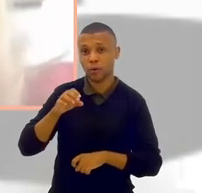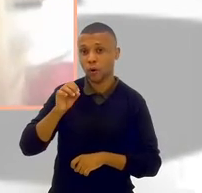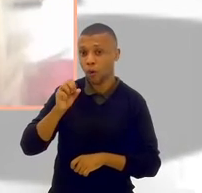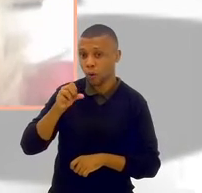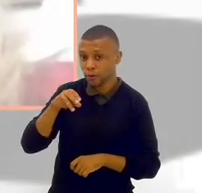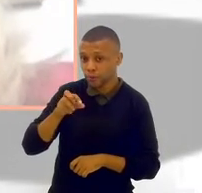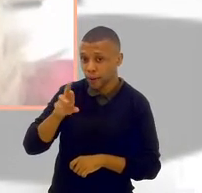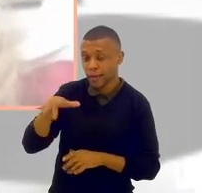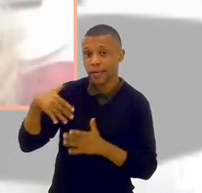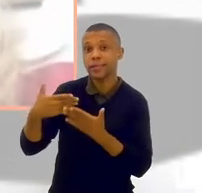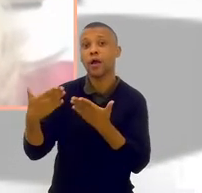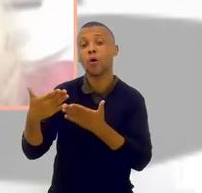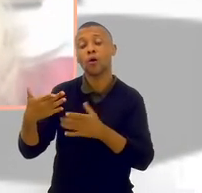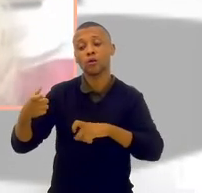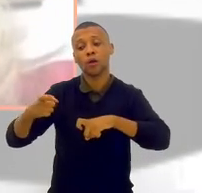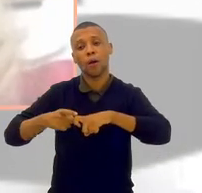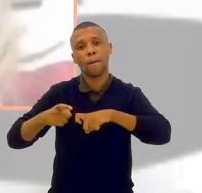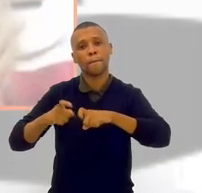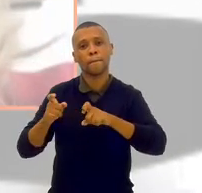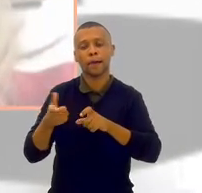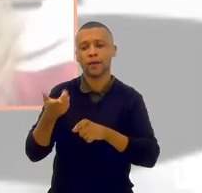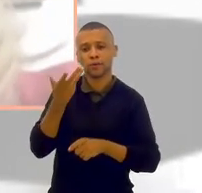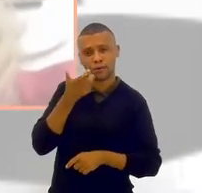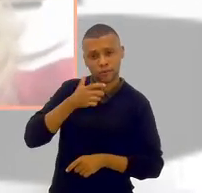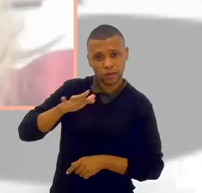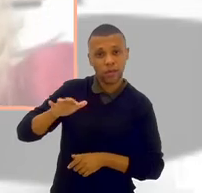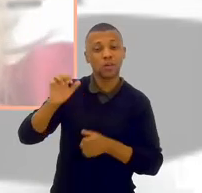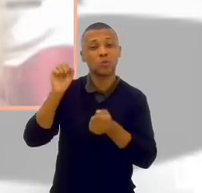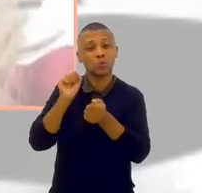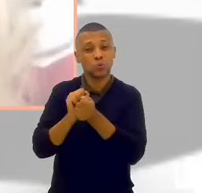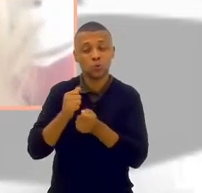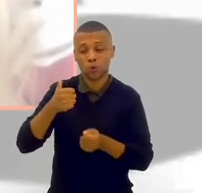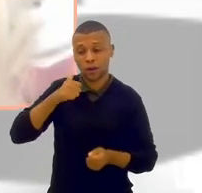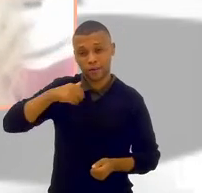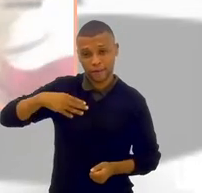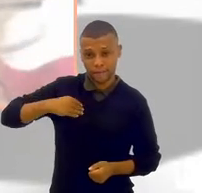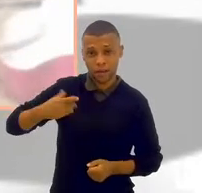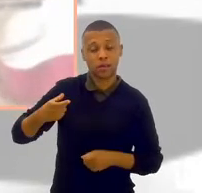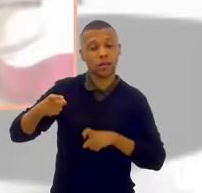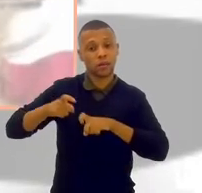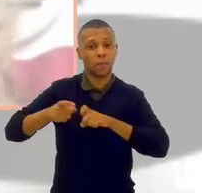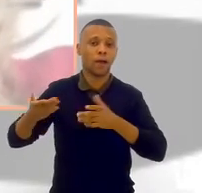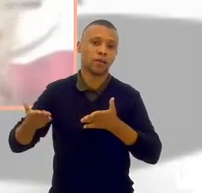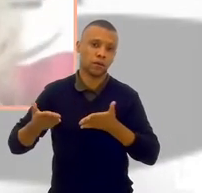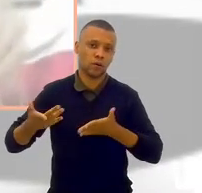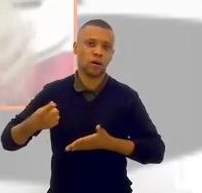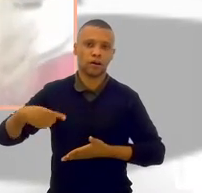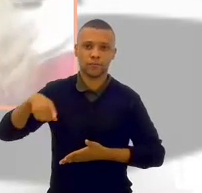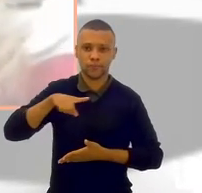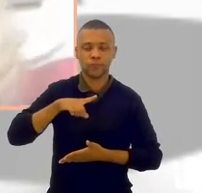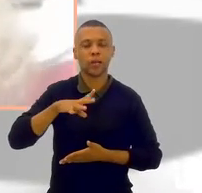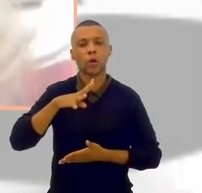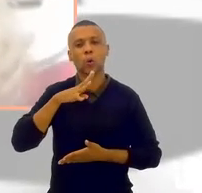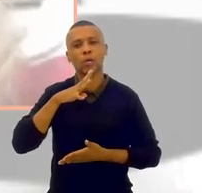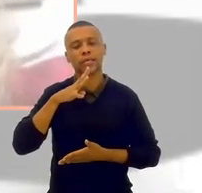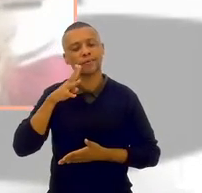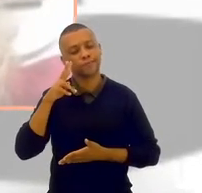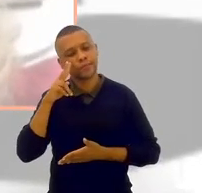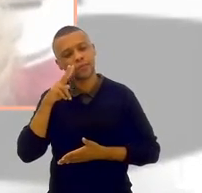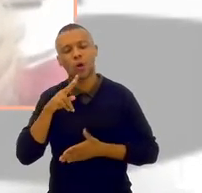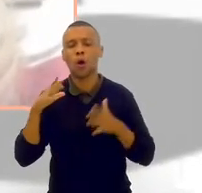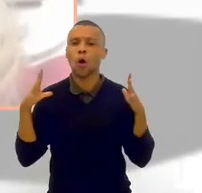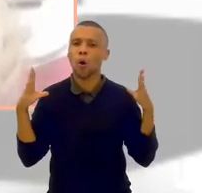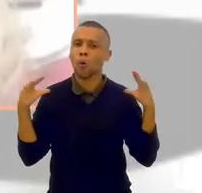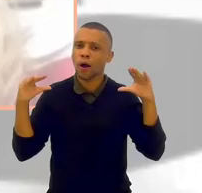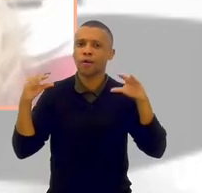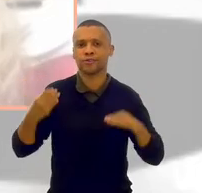Souza, que até hoje é um grande pediatra, com as filhas também, que são médicas agora, ele foi assim, mais um anjo